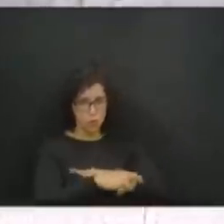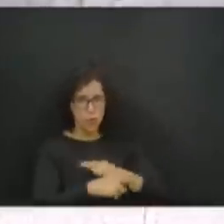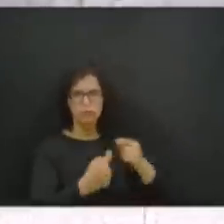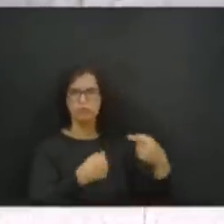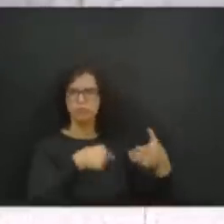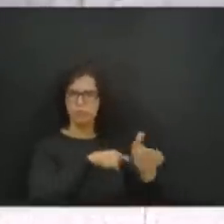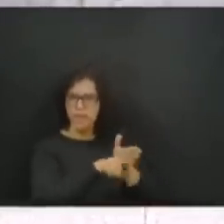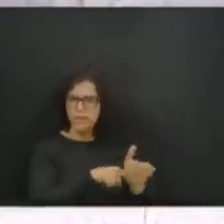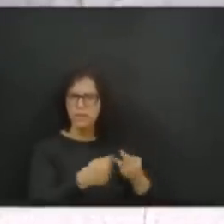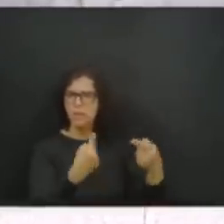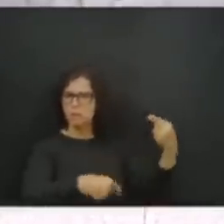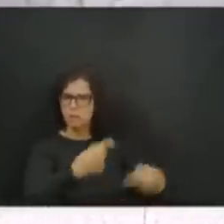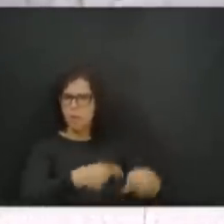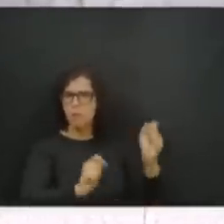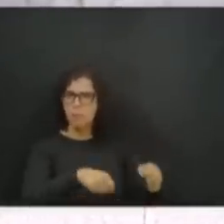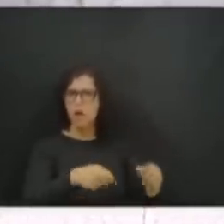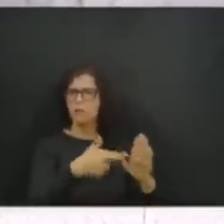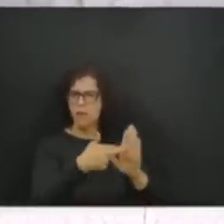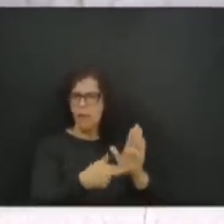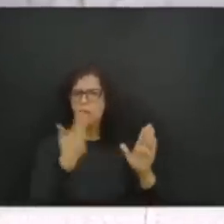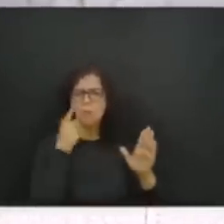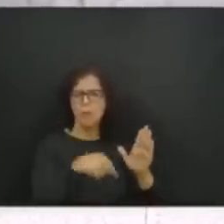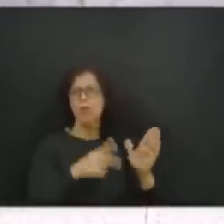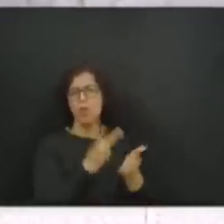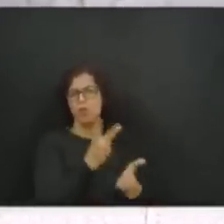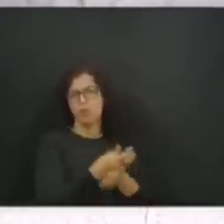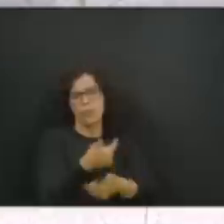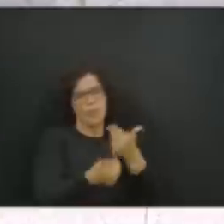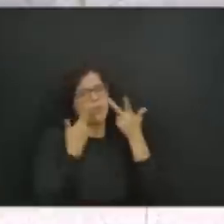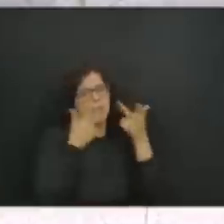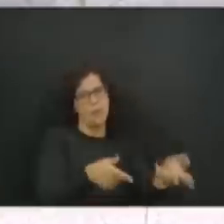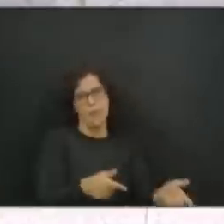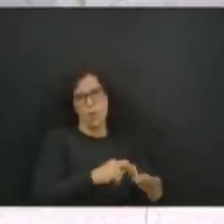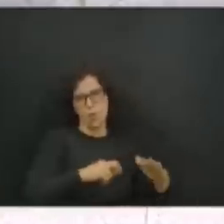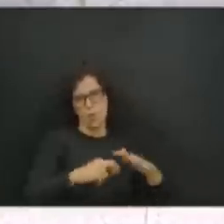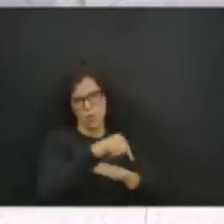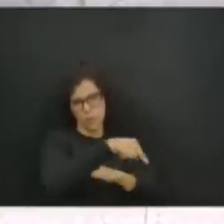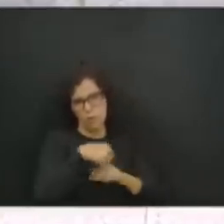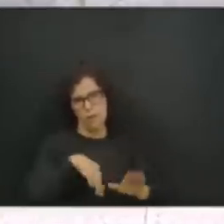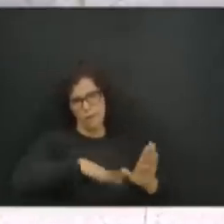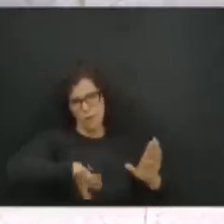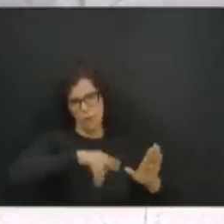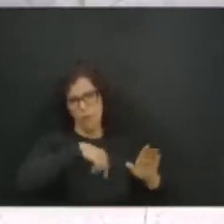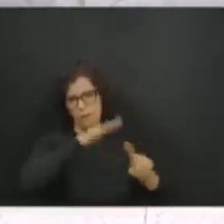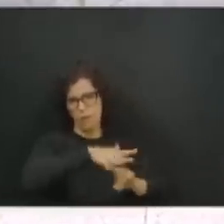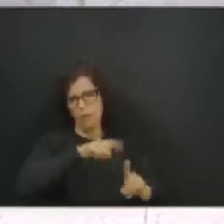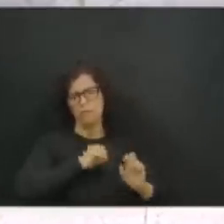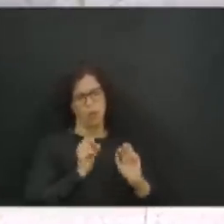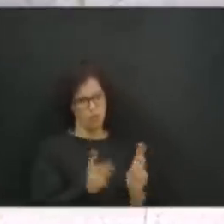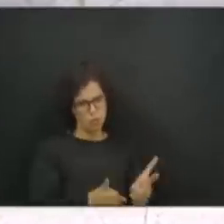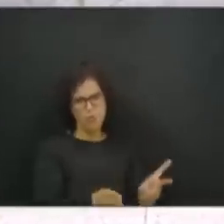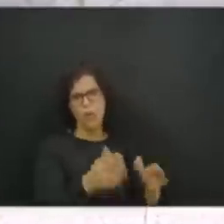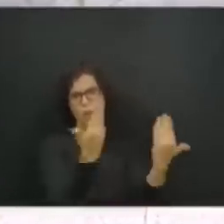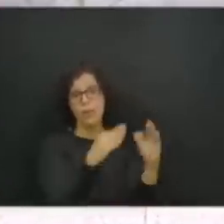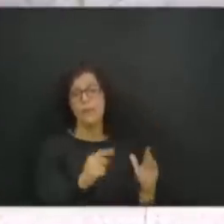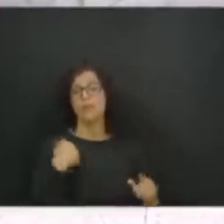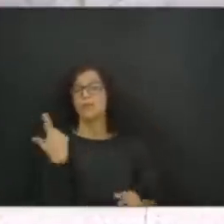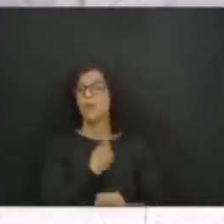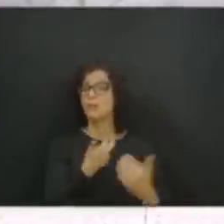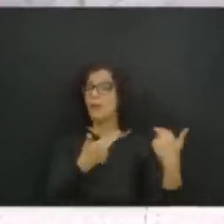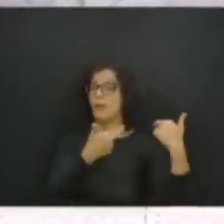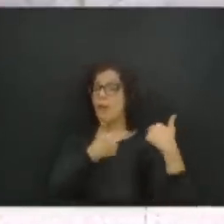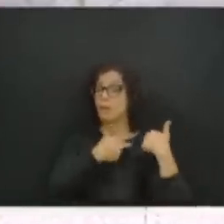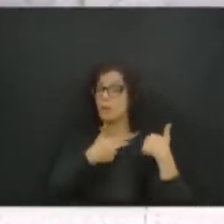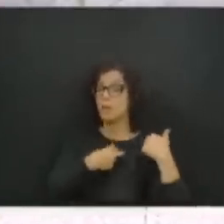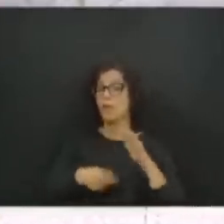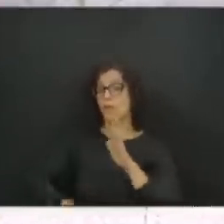deliberativo normativo vai continuar com as com as suas ações que são fundamentais na sua análise mas nós